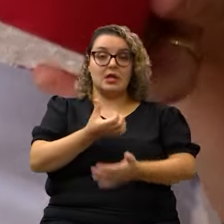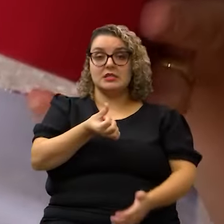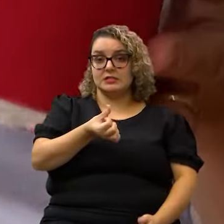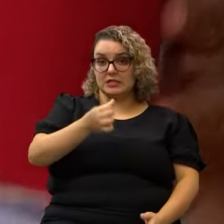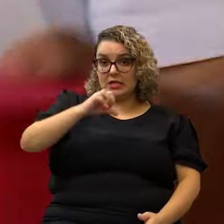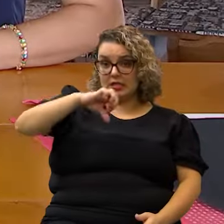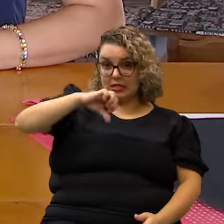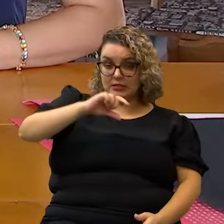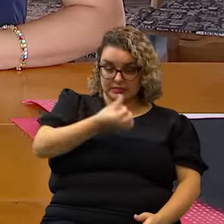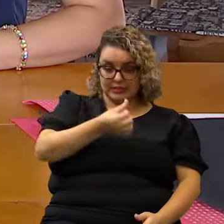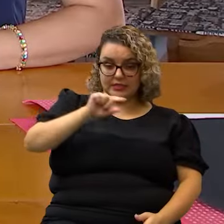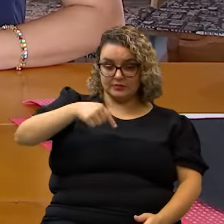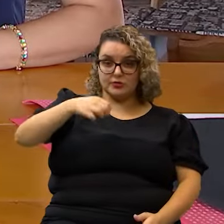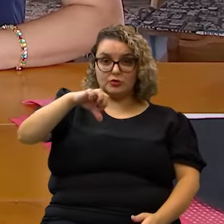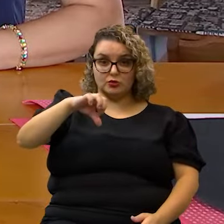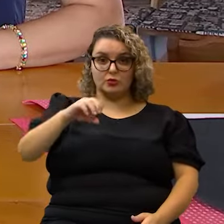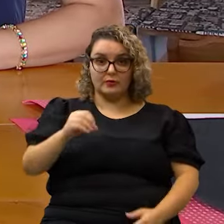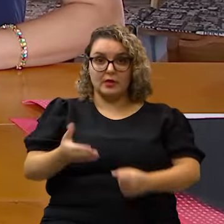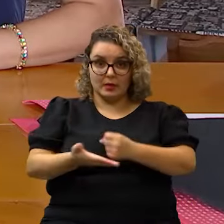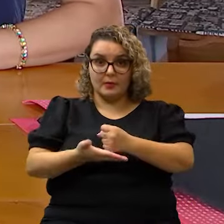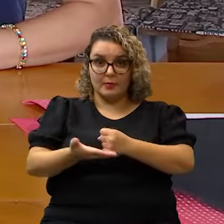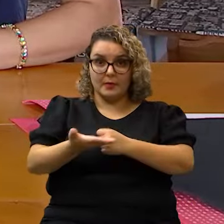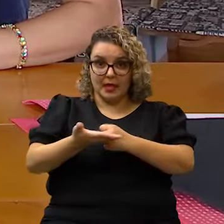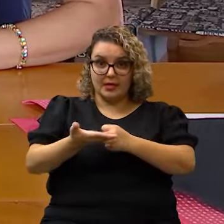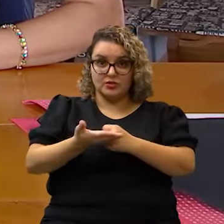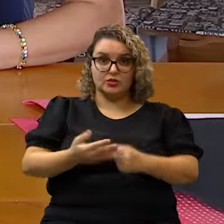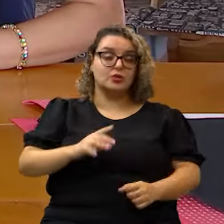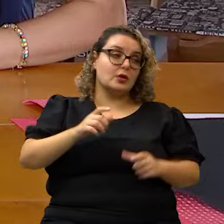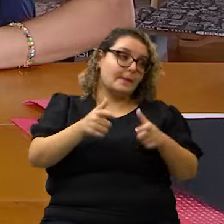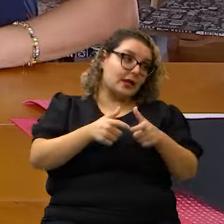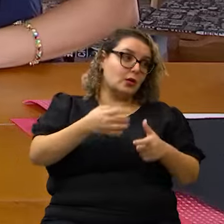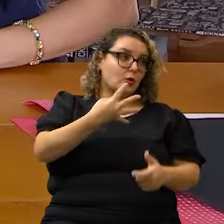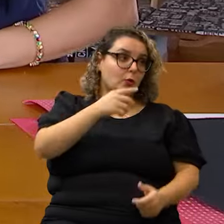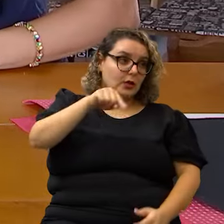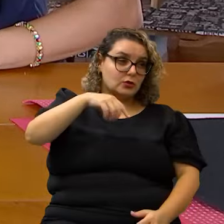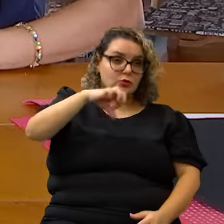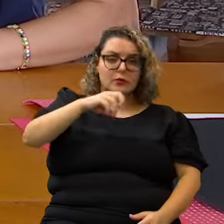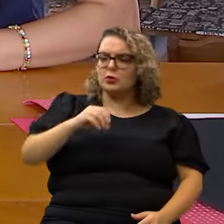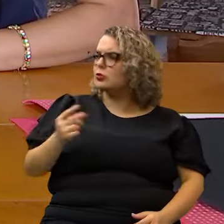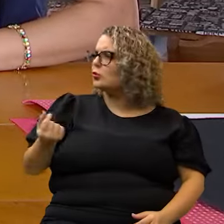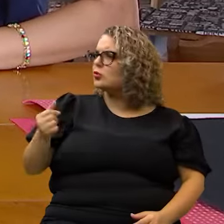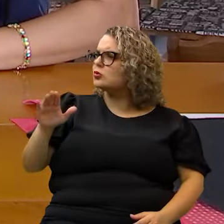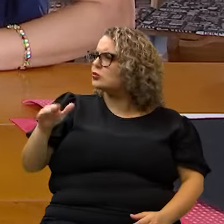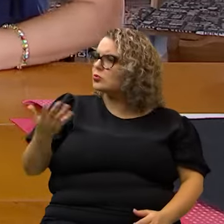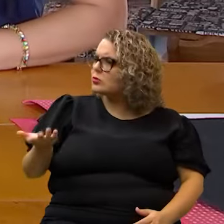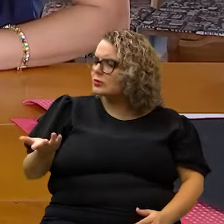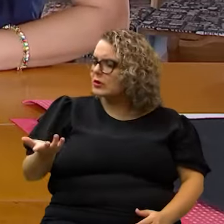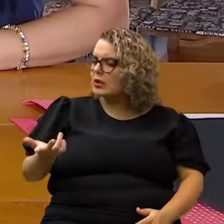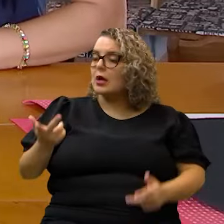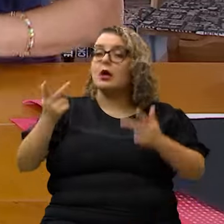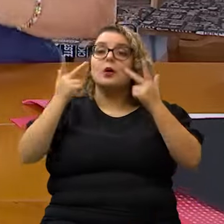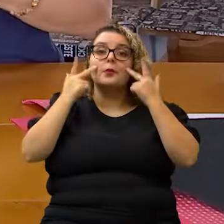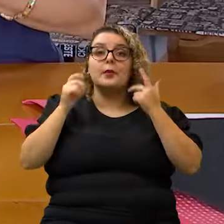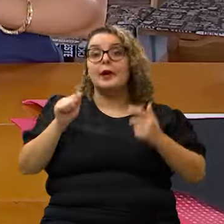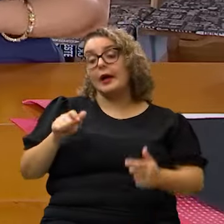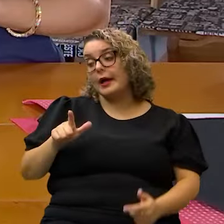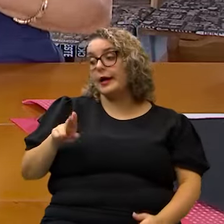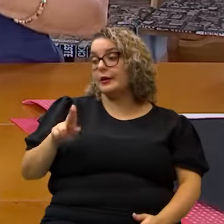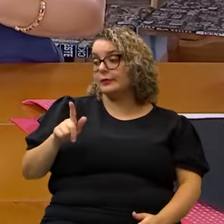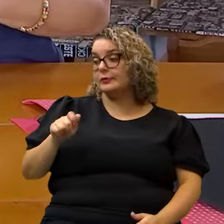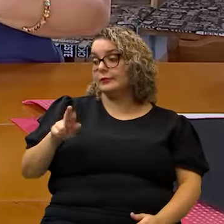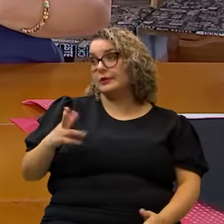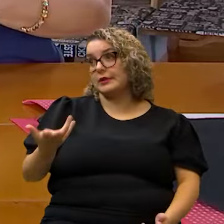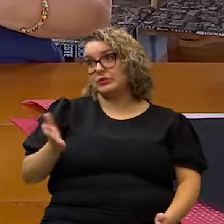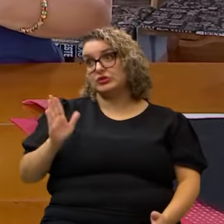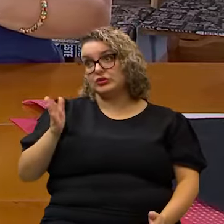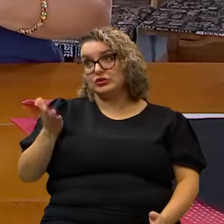paguei R$6,90 na base média e a menor R$4,90. Nossa, é muito barato. E normalmente, acho que para alugar, eu já